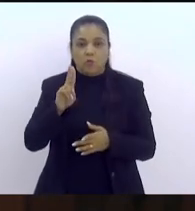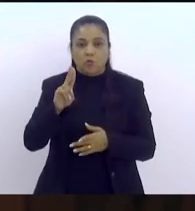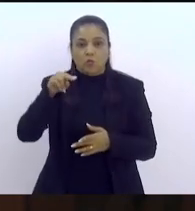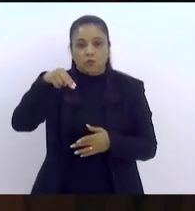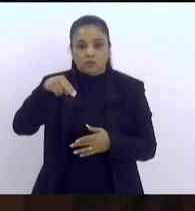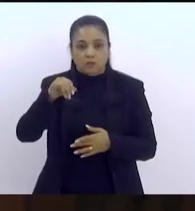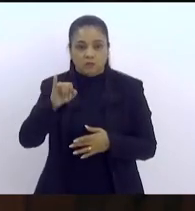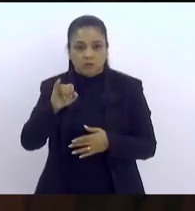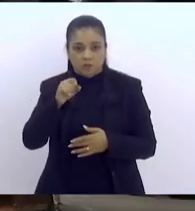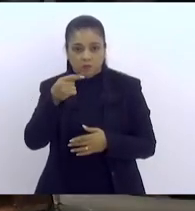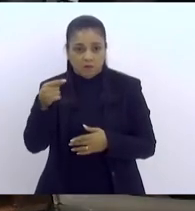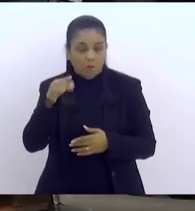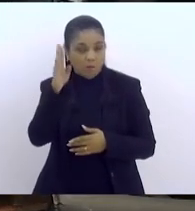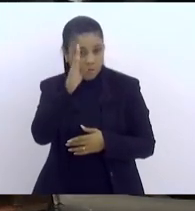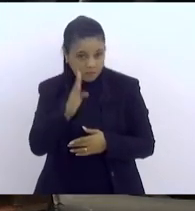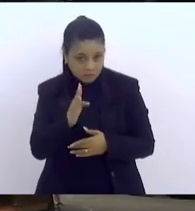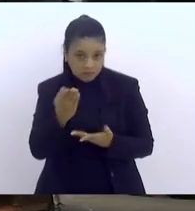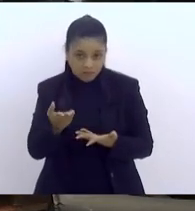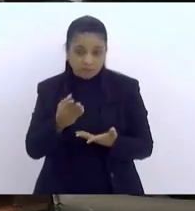Senhor presidente Brazão,